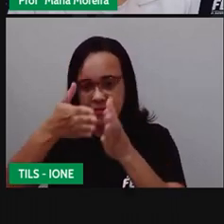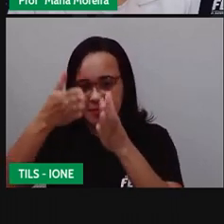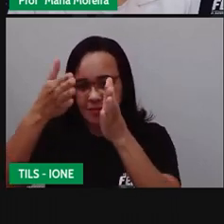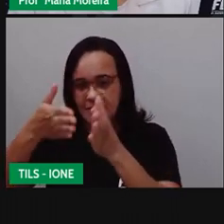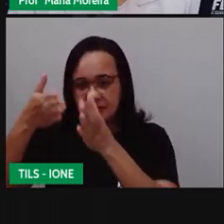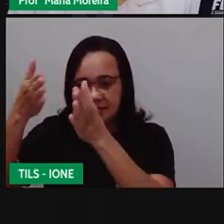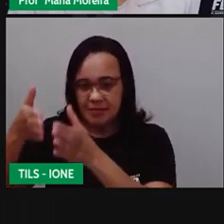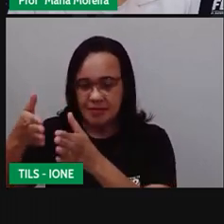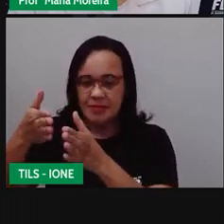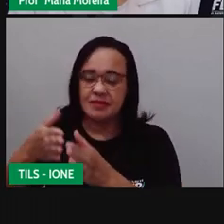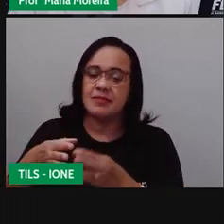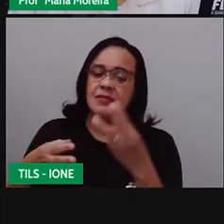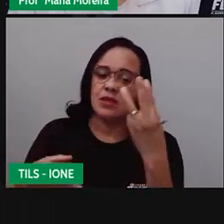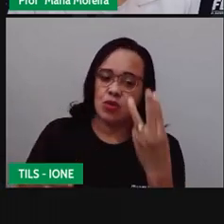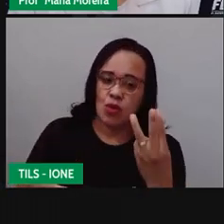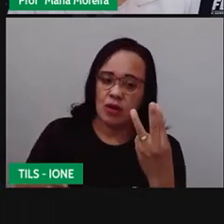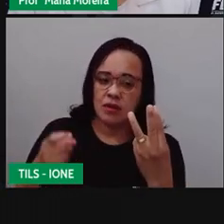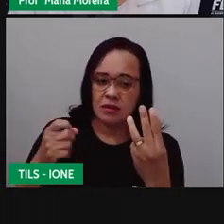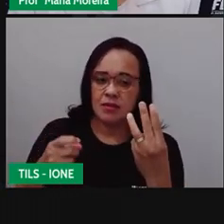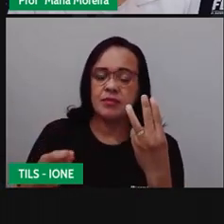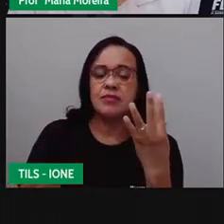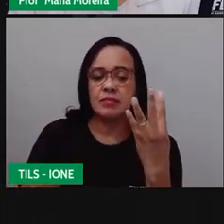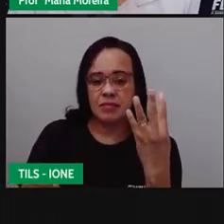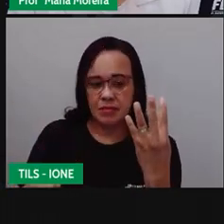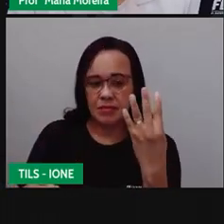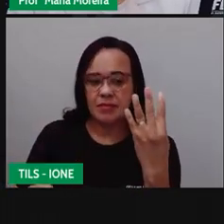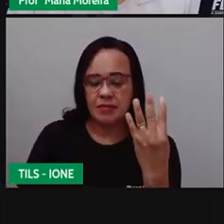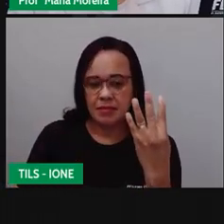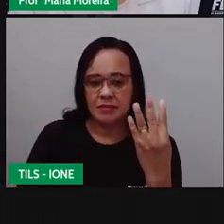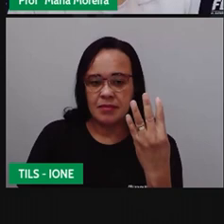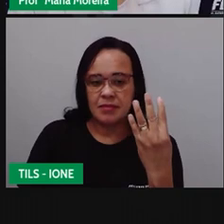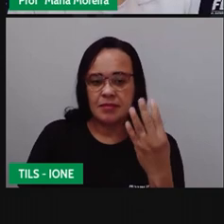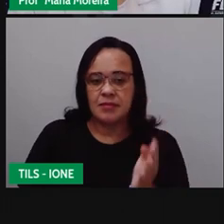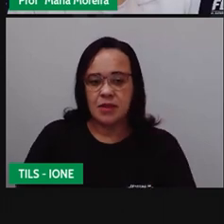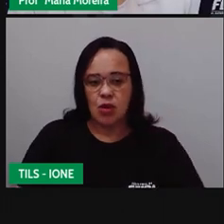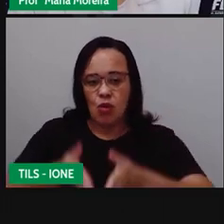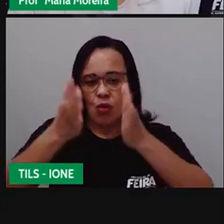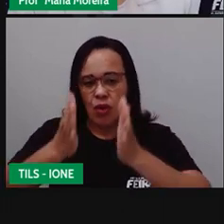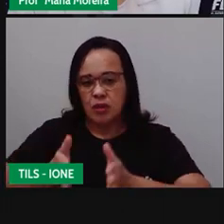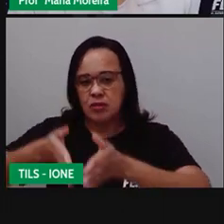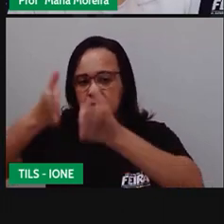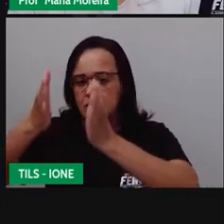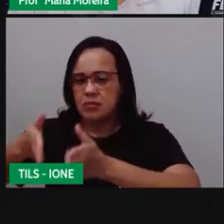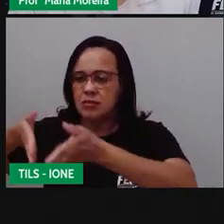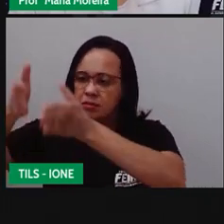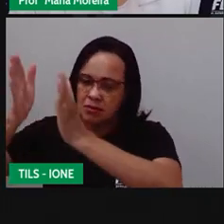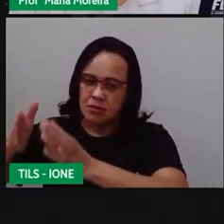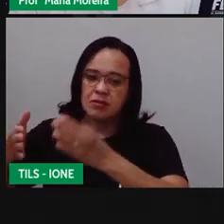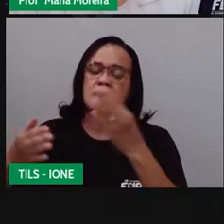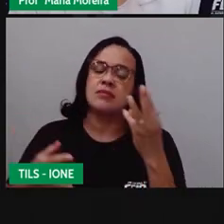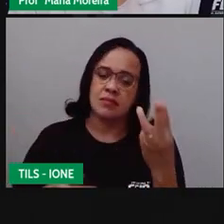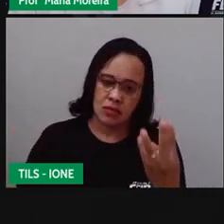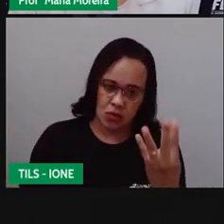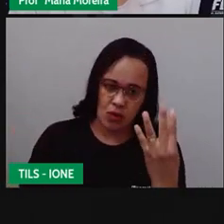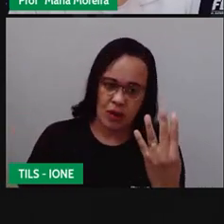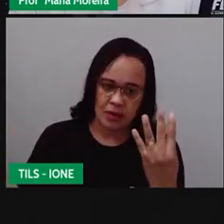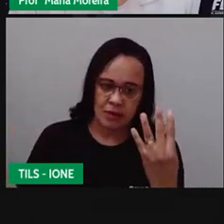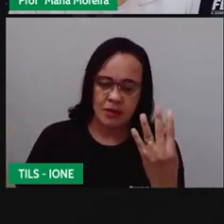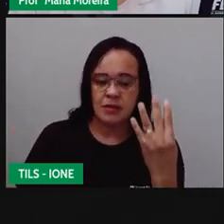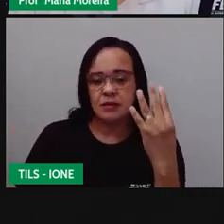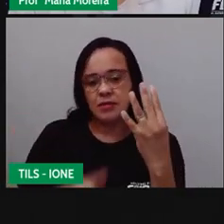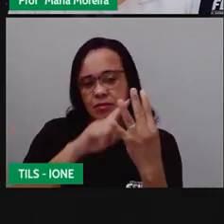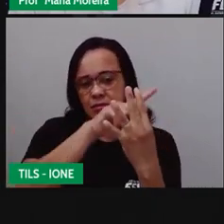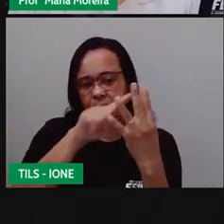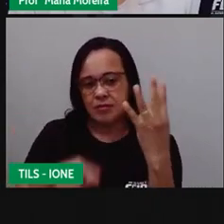quantas colunas? 4. 1, 2, 3, 4. 3 mais 3, mais 3, mais 3. Que é igual a